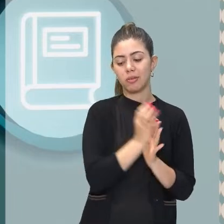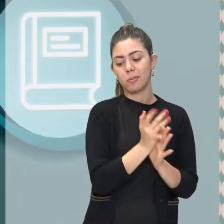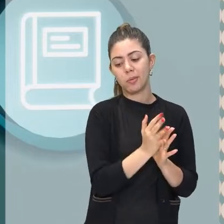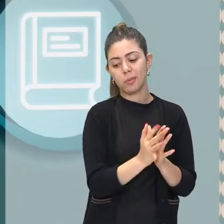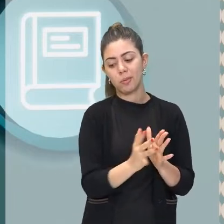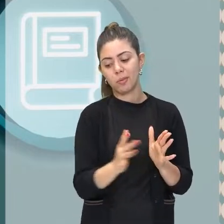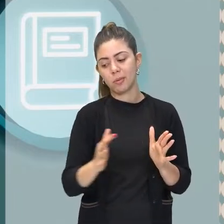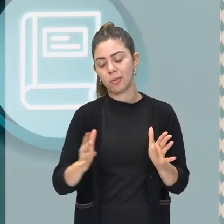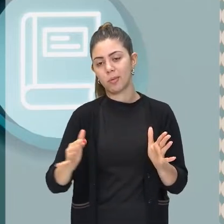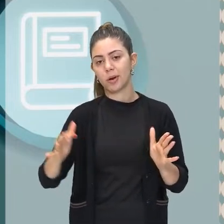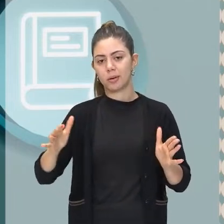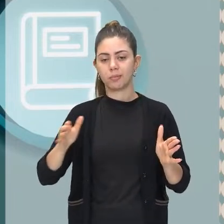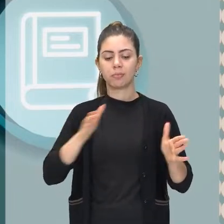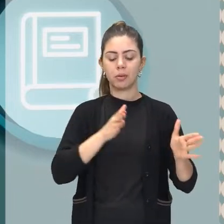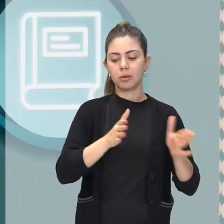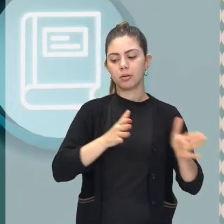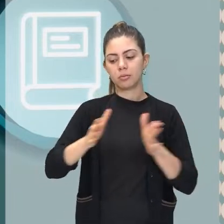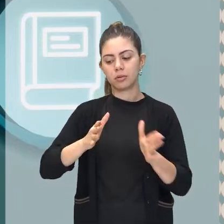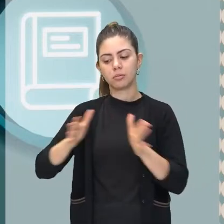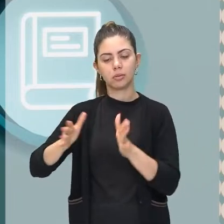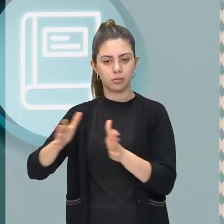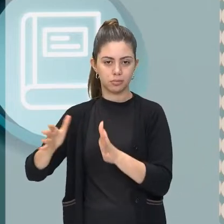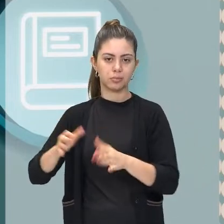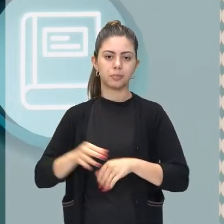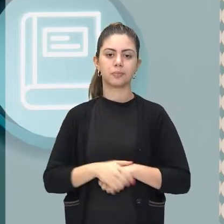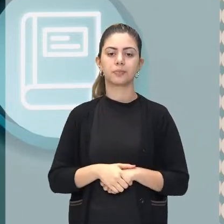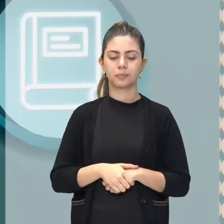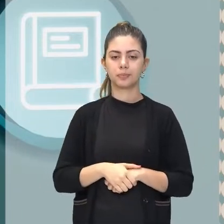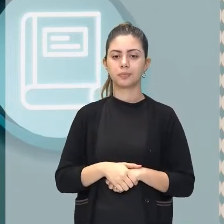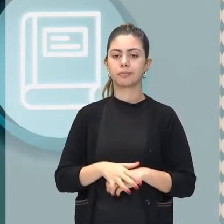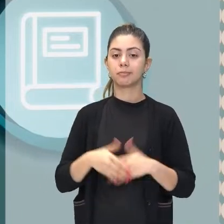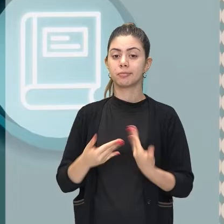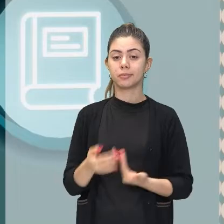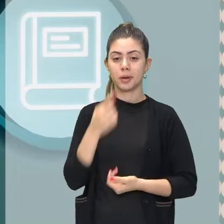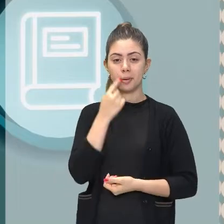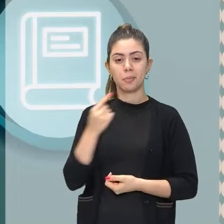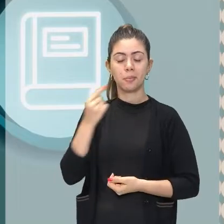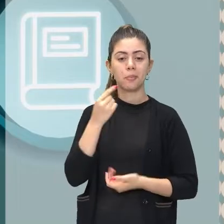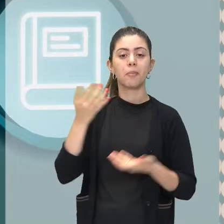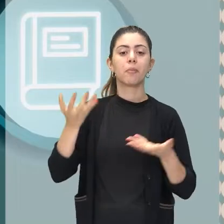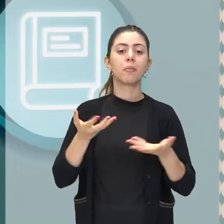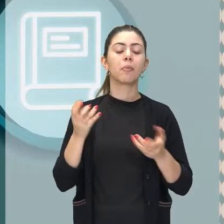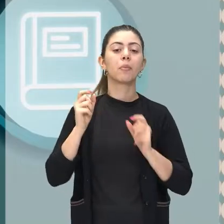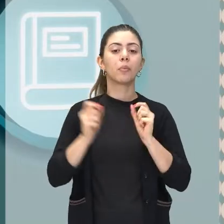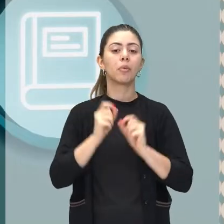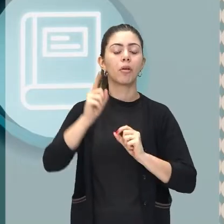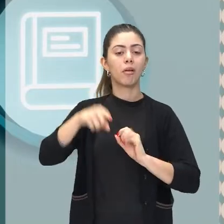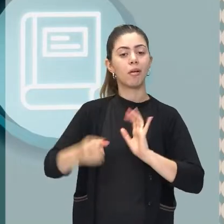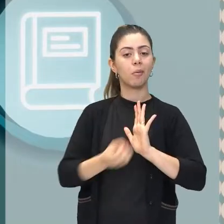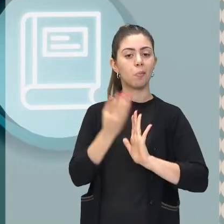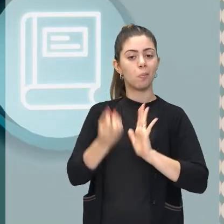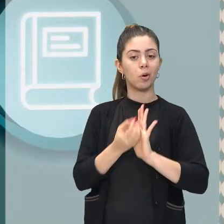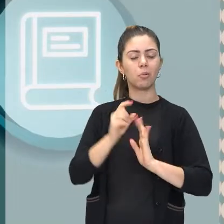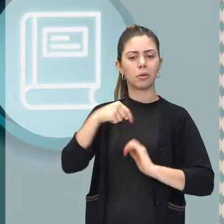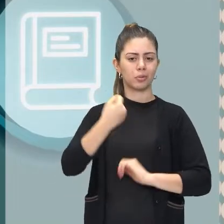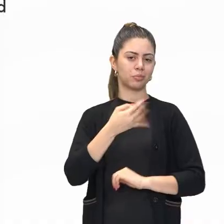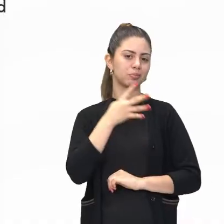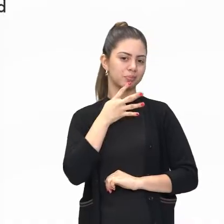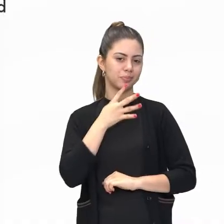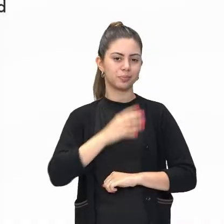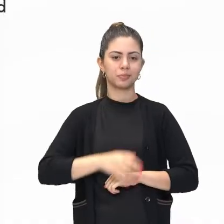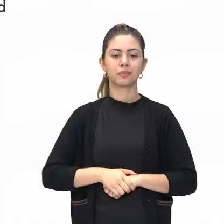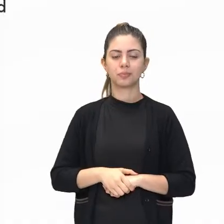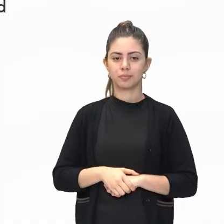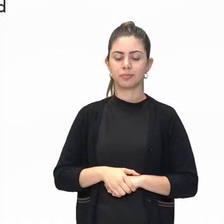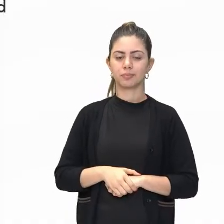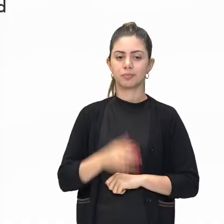processo nessas fases de amadurecimento também. Vamos verificar aqui um poema dele super conhecido.